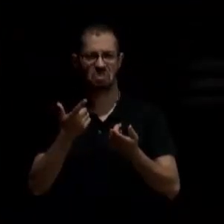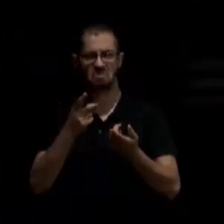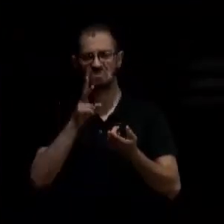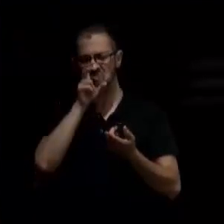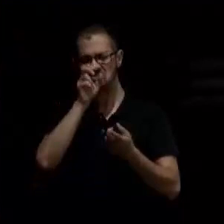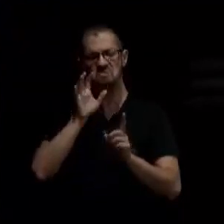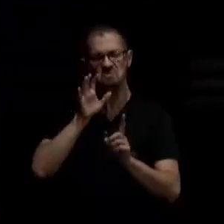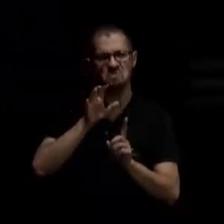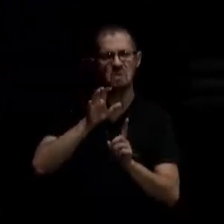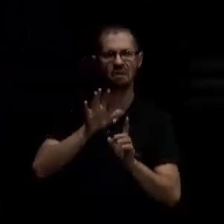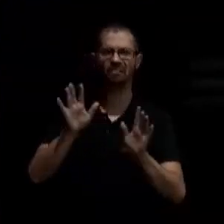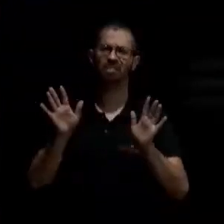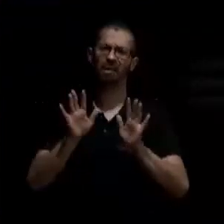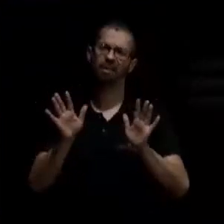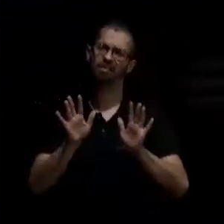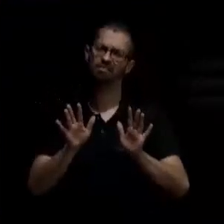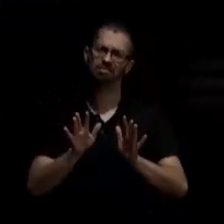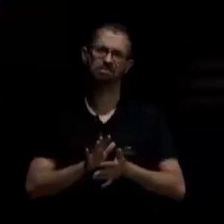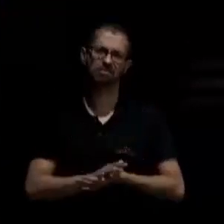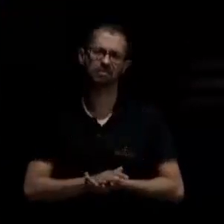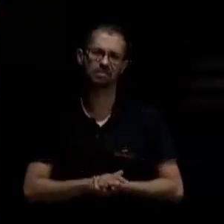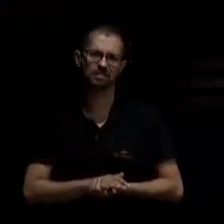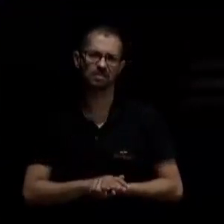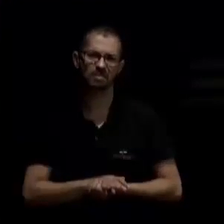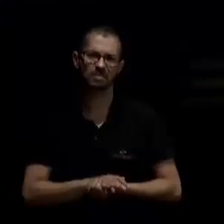indo de maneira